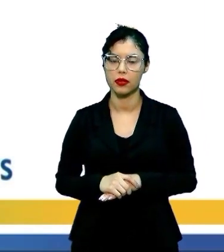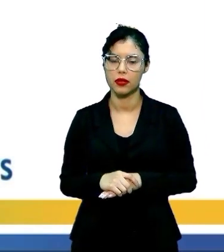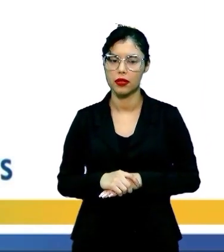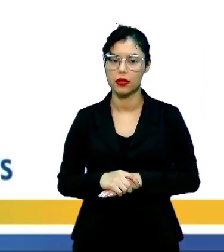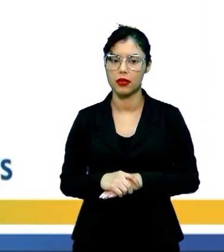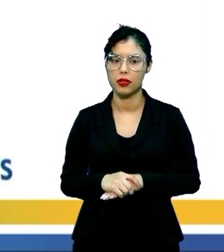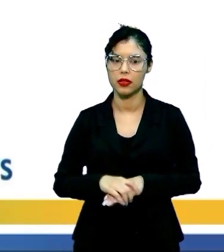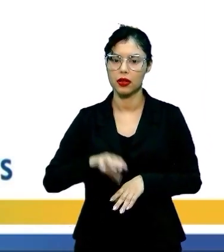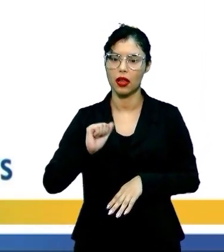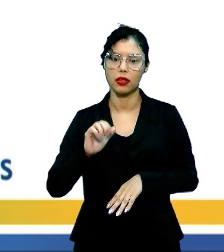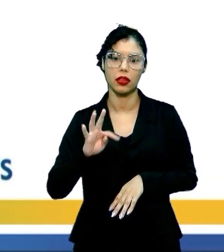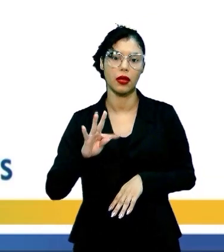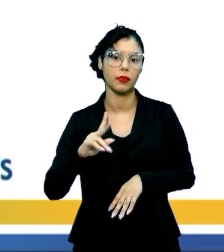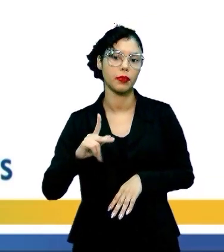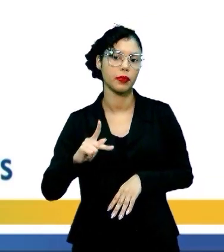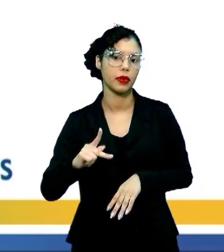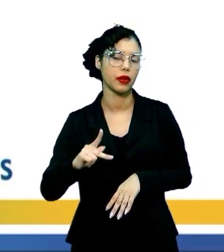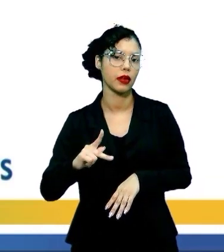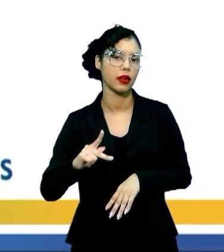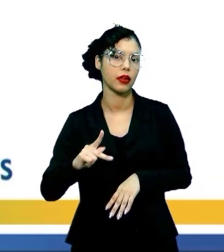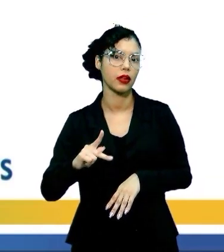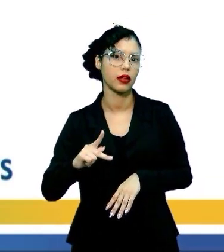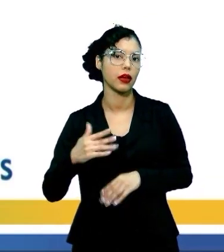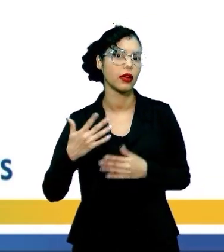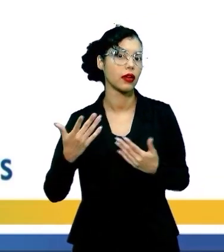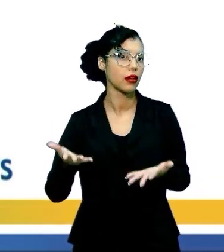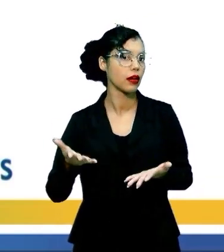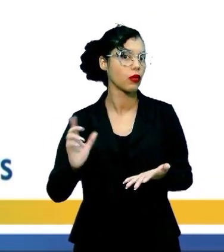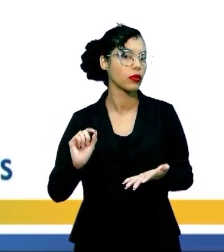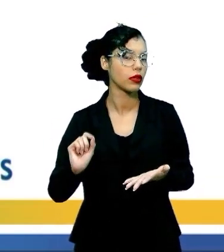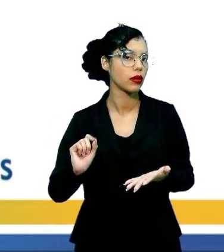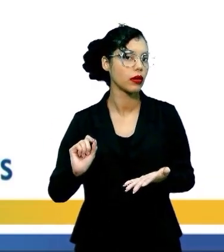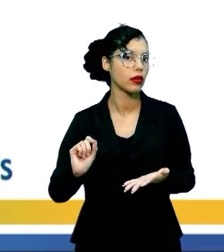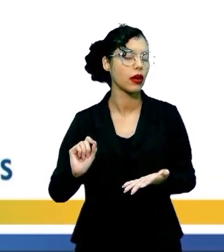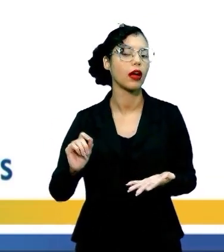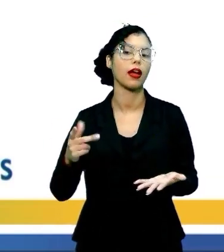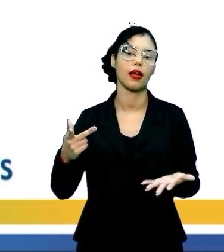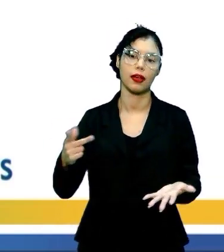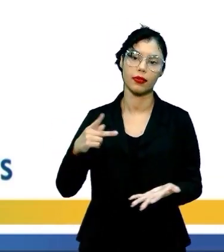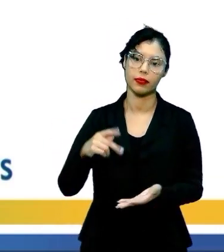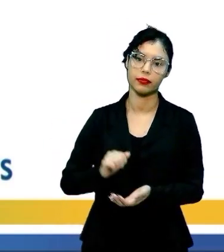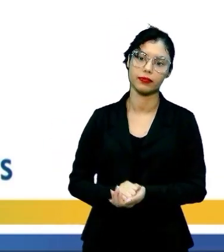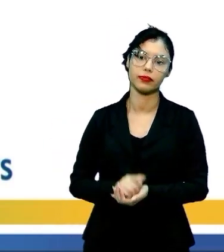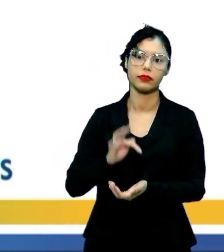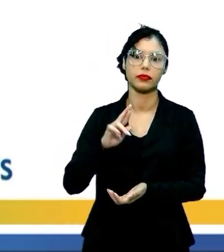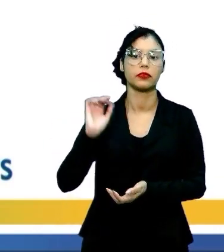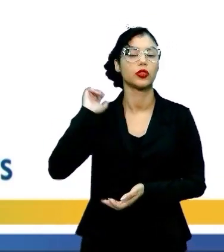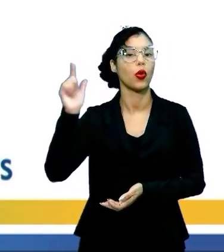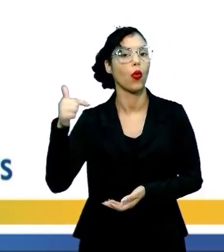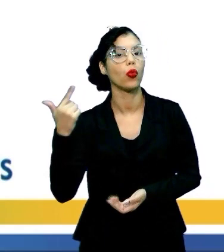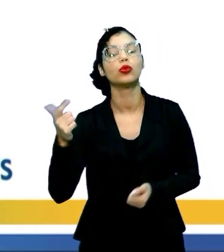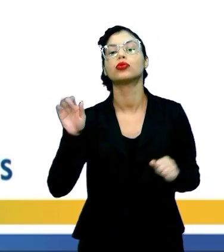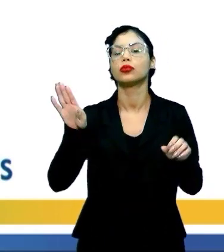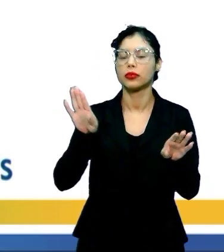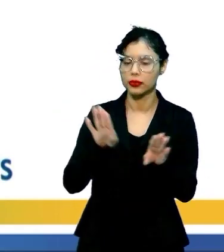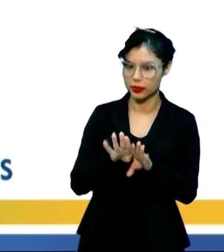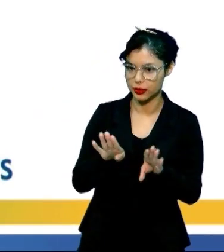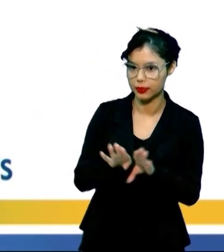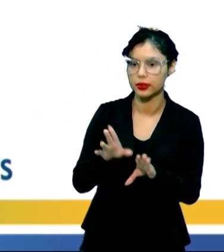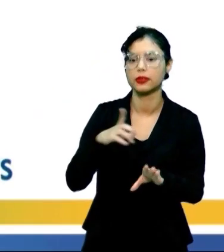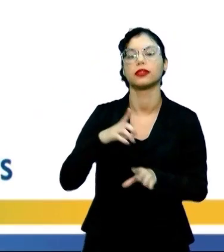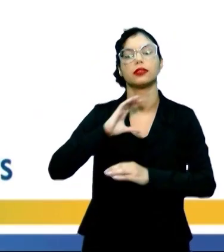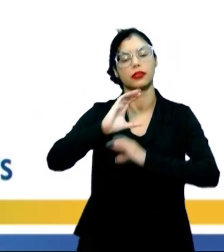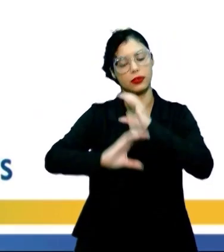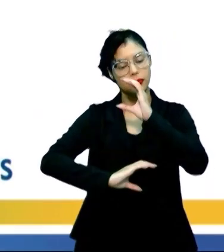Tem ATP, adenosina trifosfato. Ah, então é o do fósforo. Outros elementos também têm seu